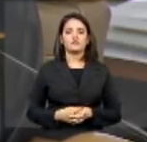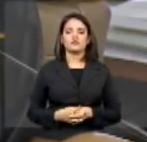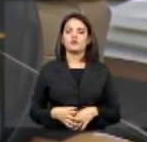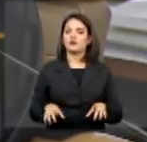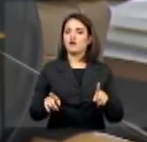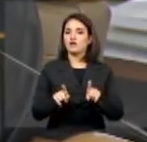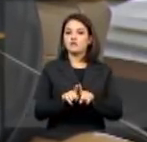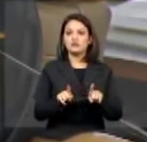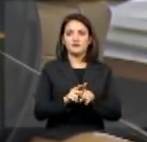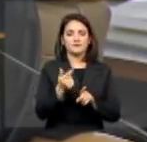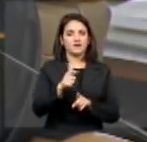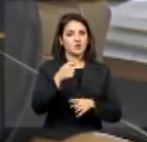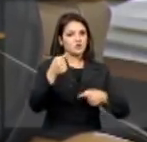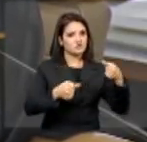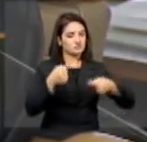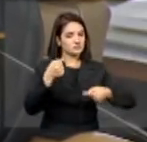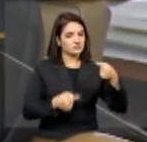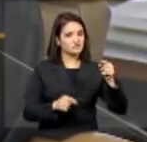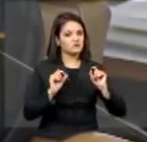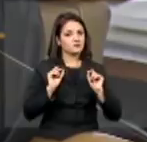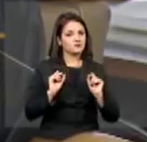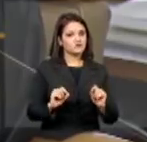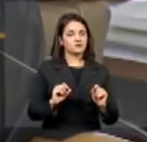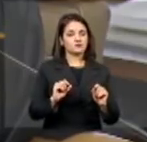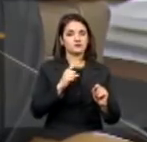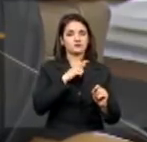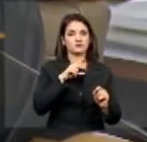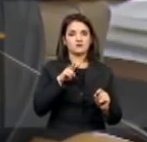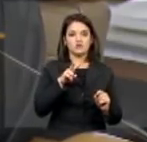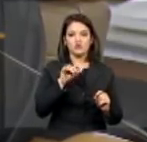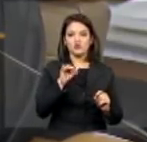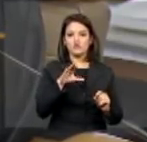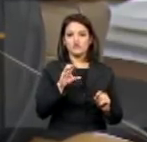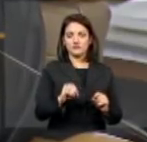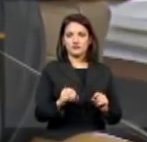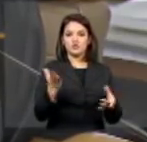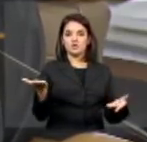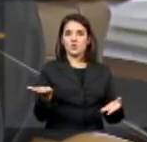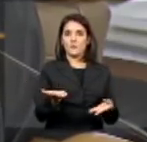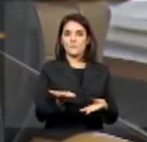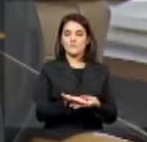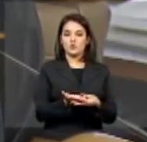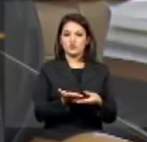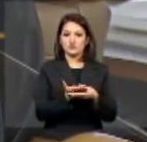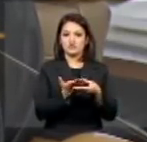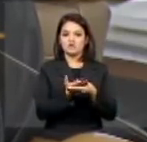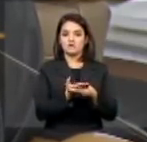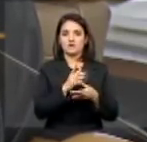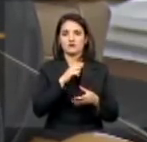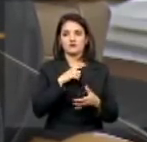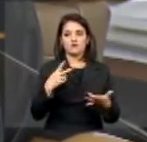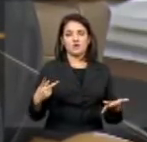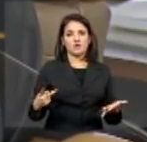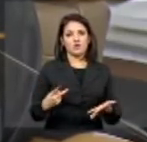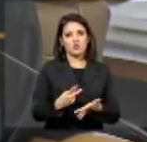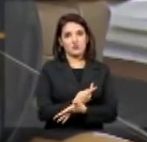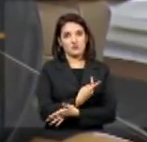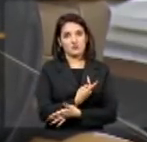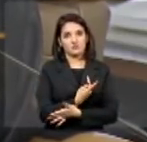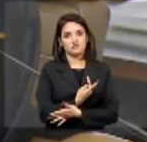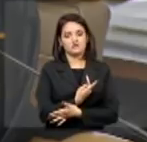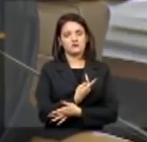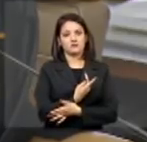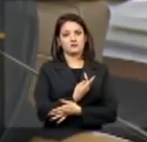debatida existência de vícios processuais que inventou mente tem alcançado os atos instrutórios